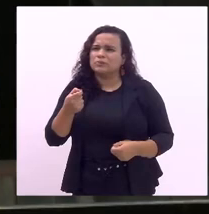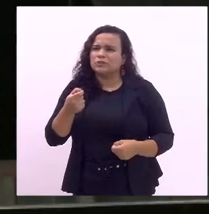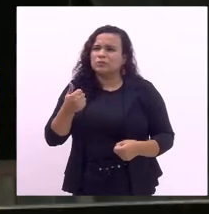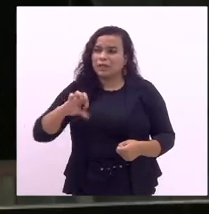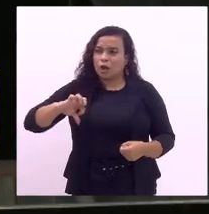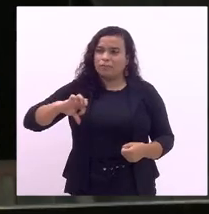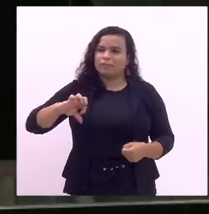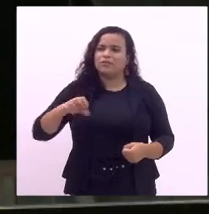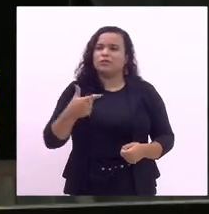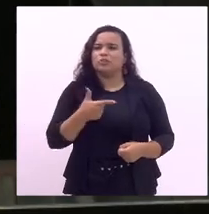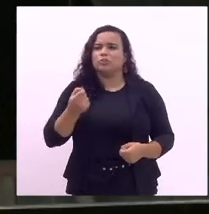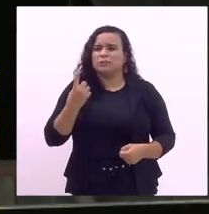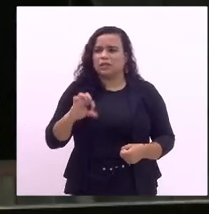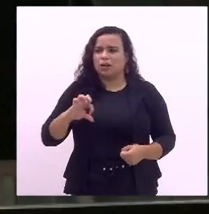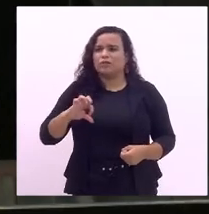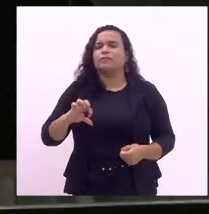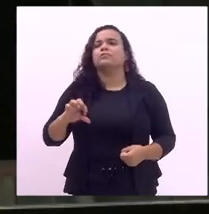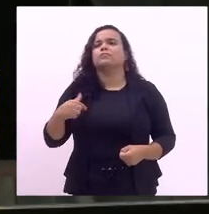no ano de 2019.